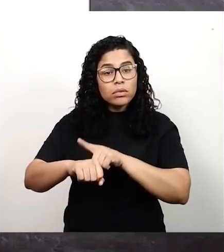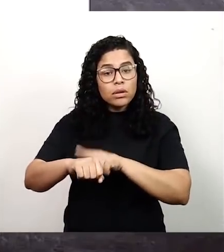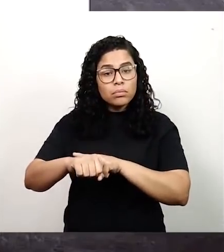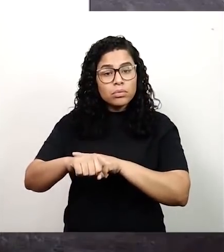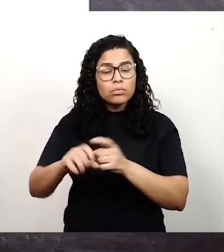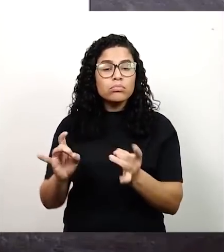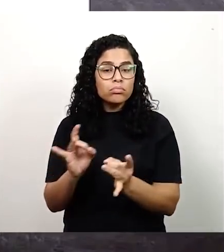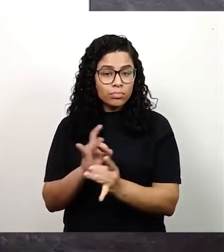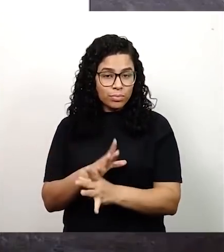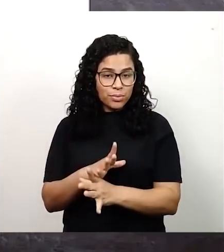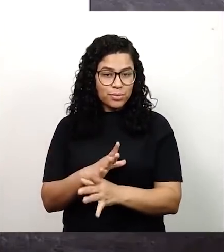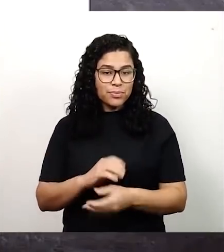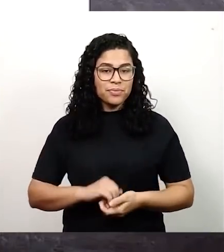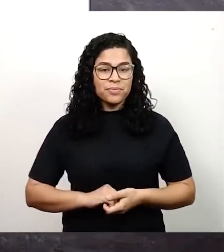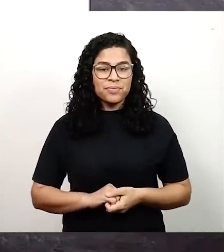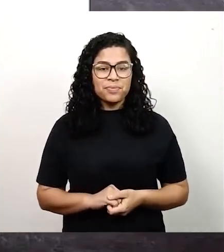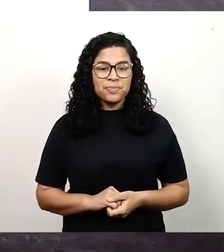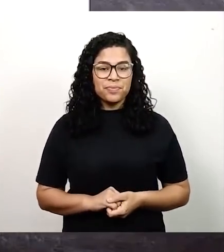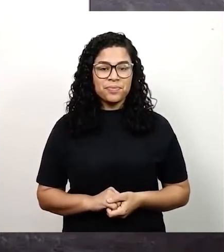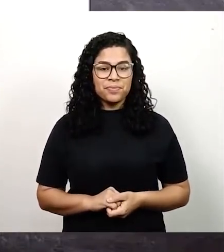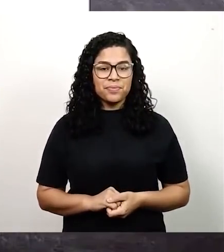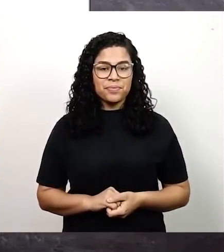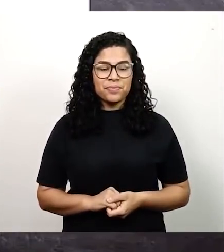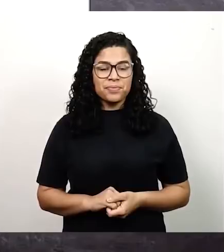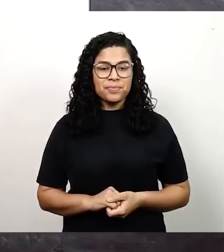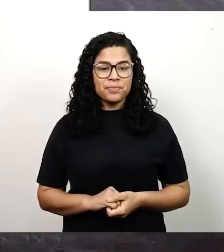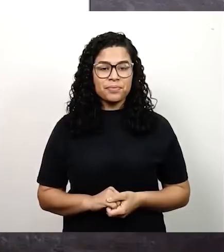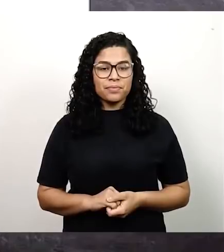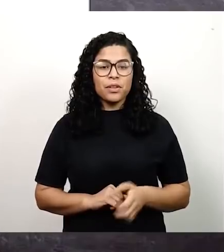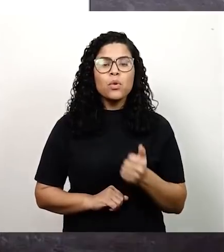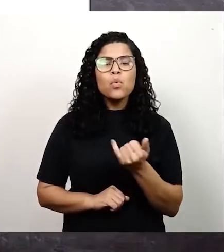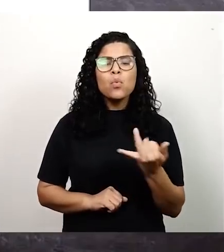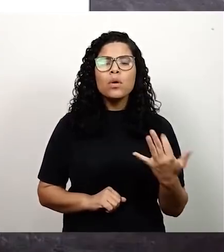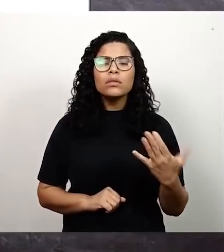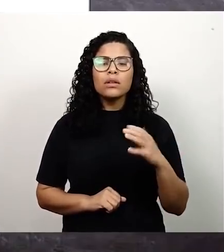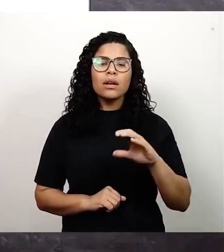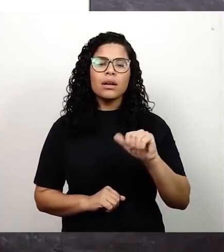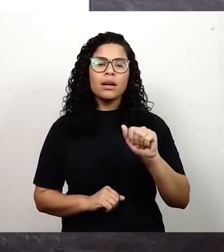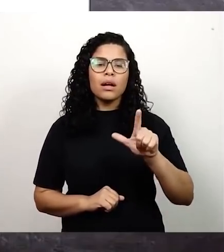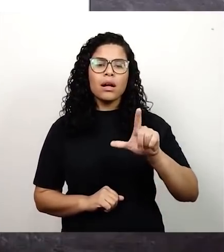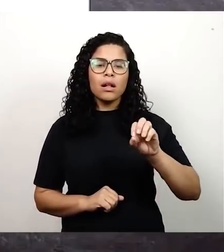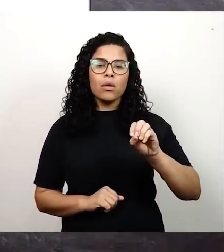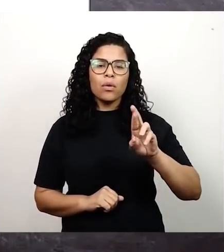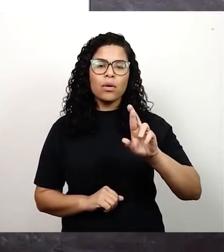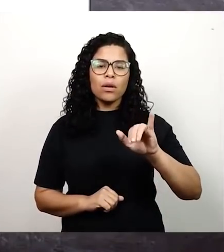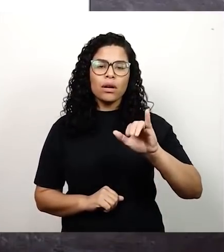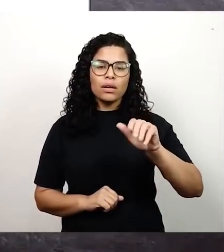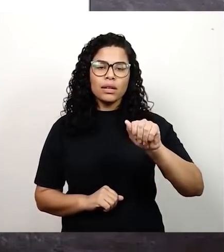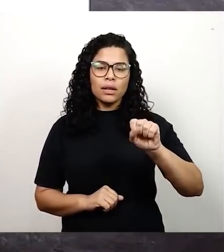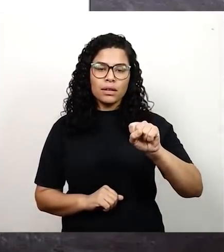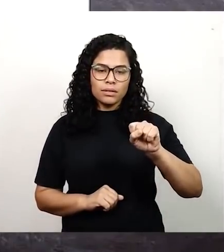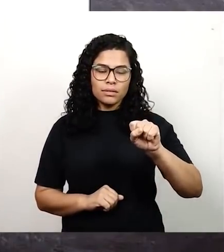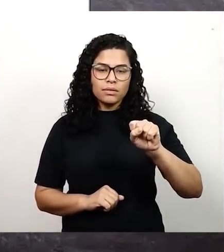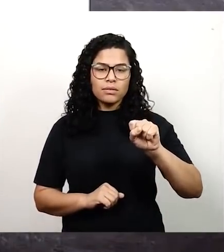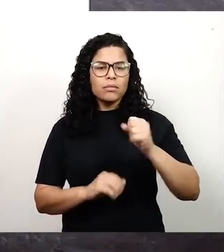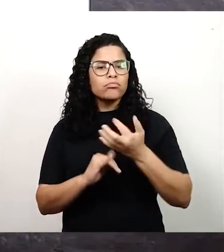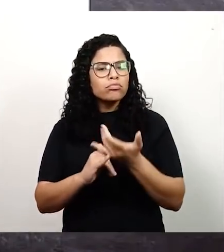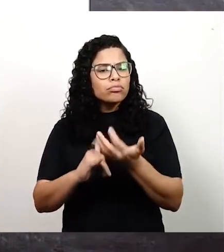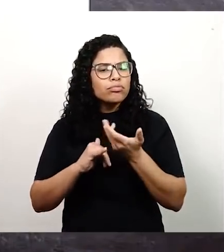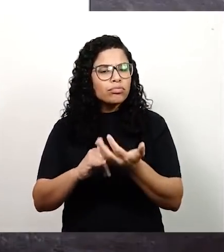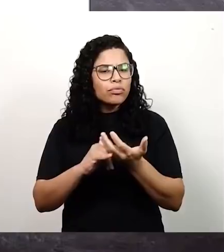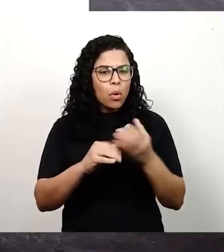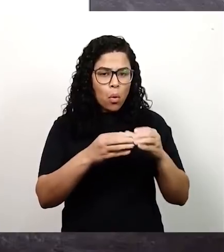iria demorar para o bolo ficar pronto? Em quantas calorias tem um ovo frito ou uma porção de